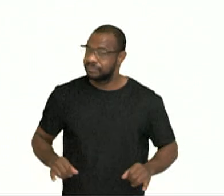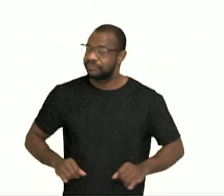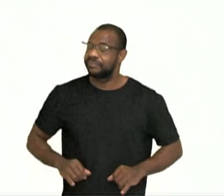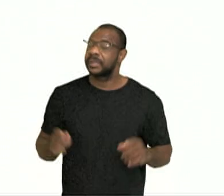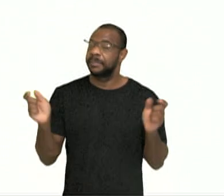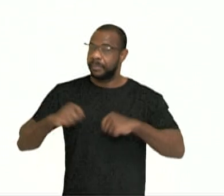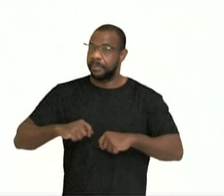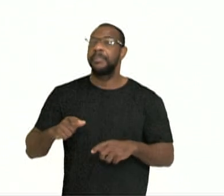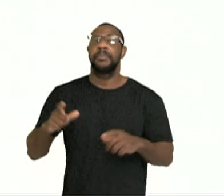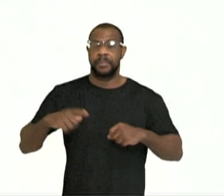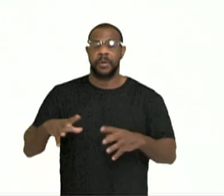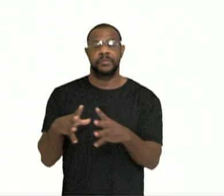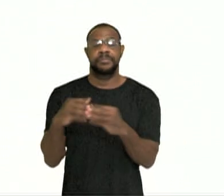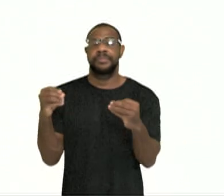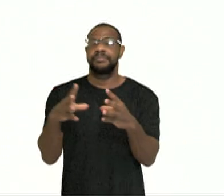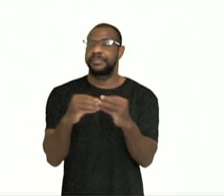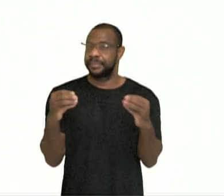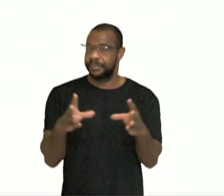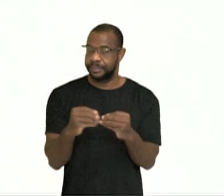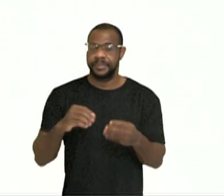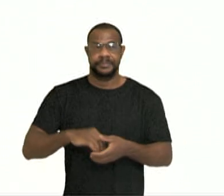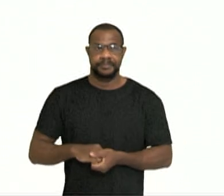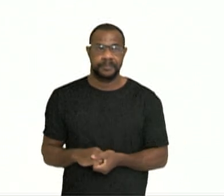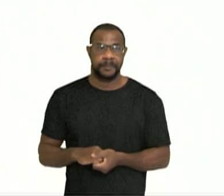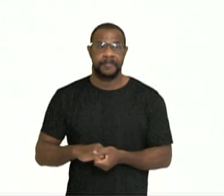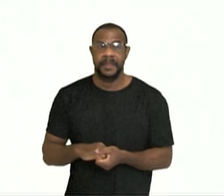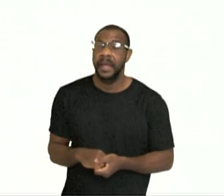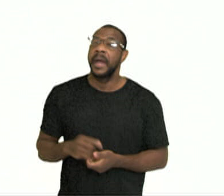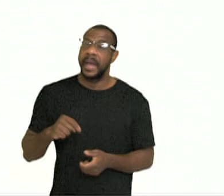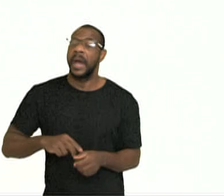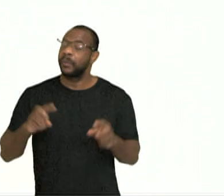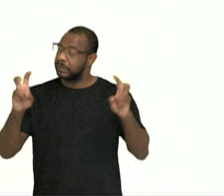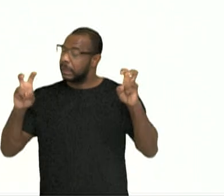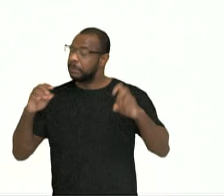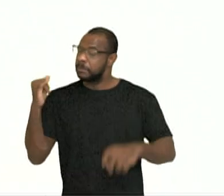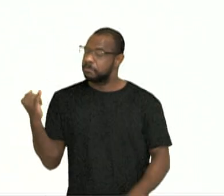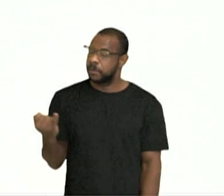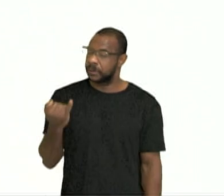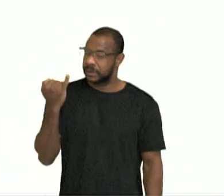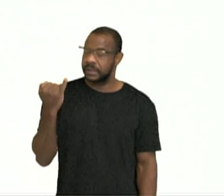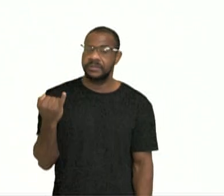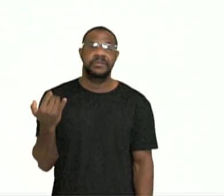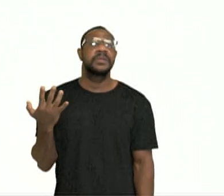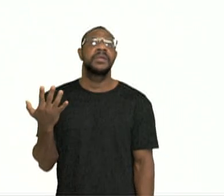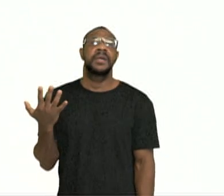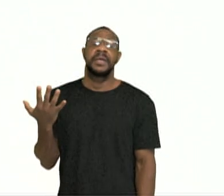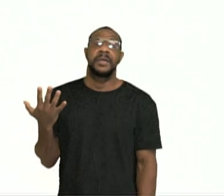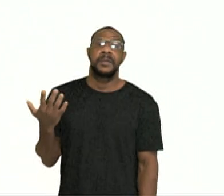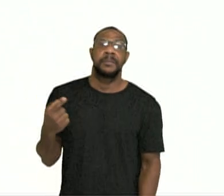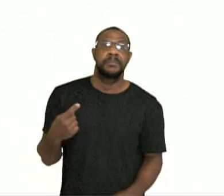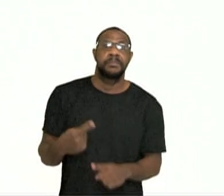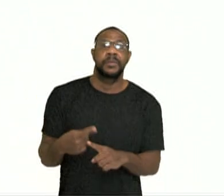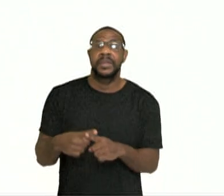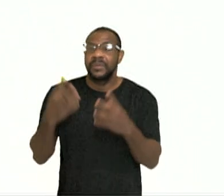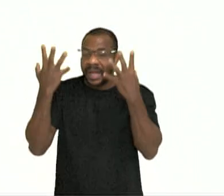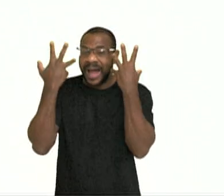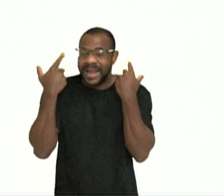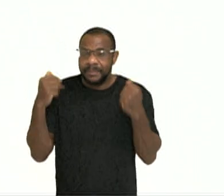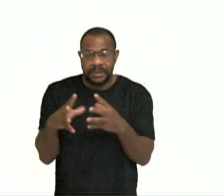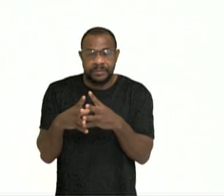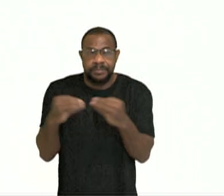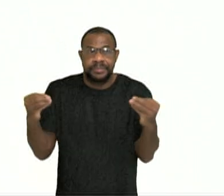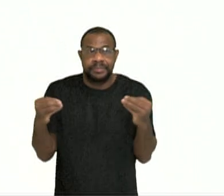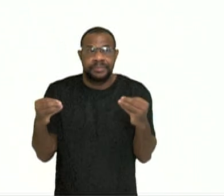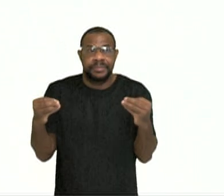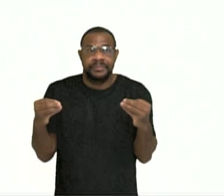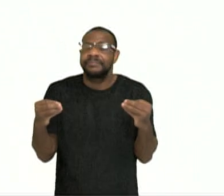extremamente alto de extinção, né? Então é um tema bem importante aqui, né, da questão da extinção dos animais. O que é estar